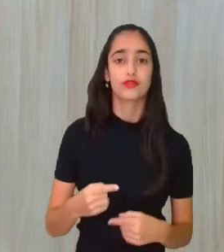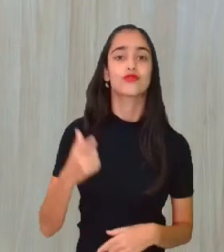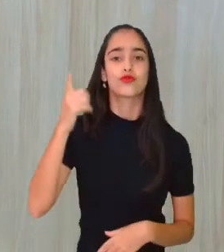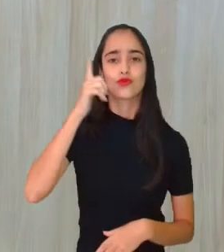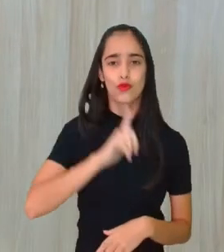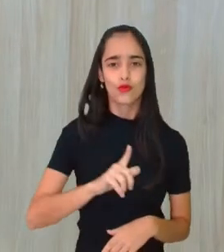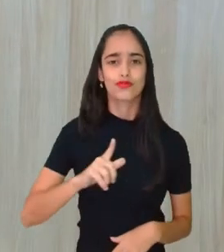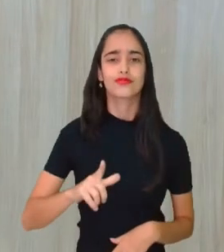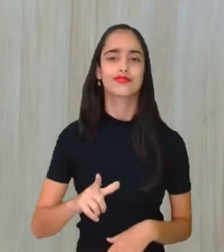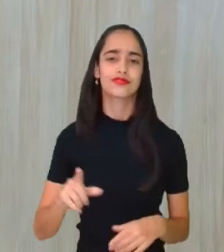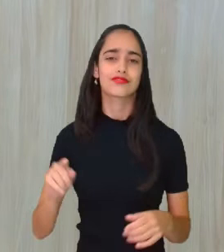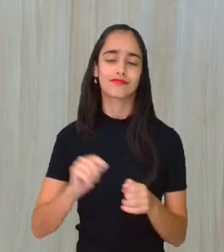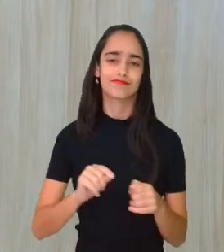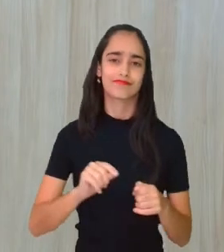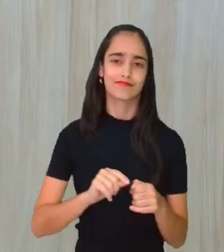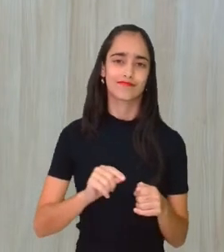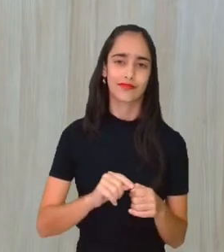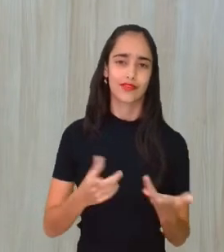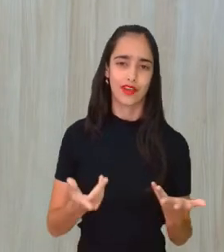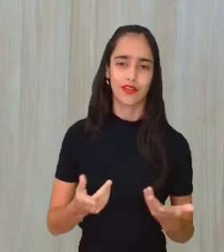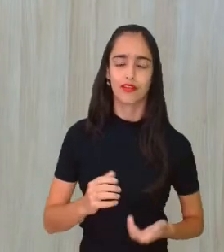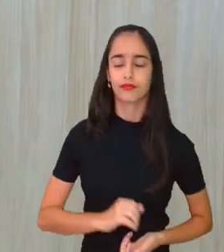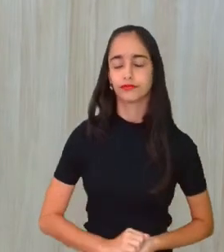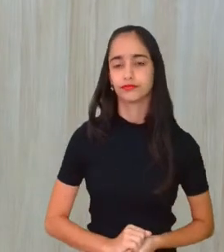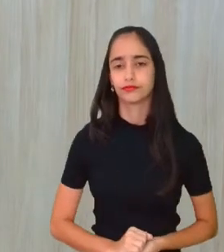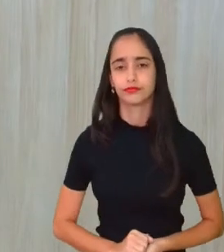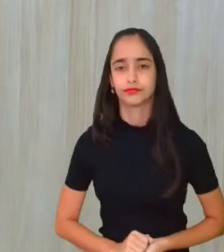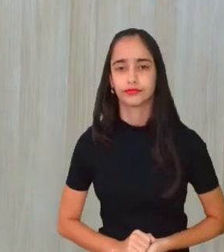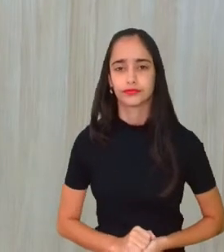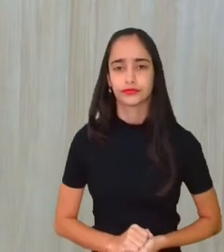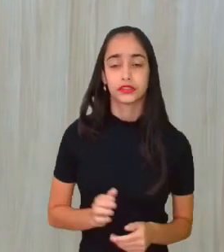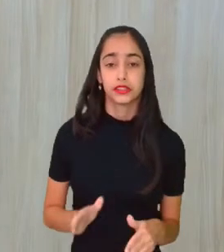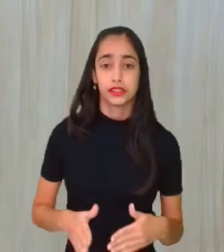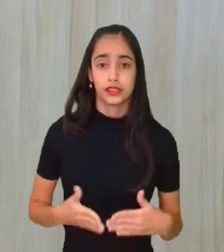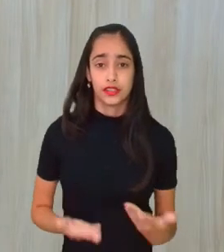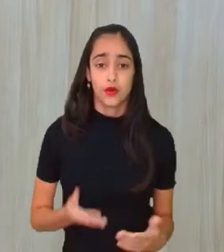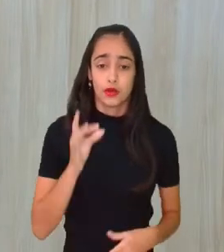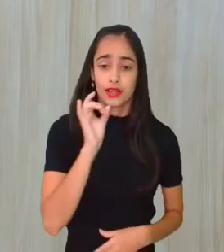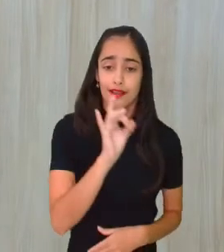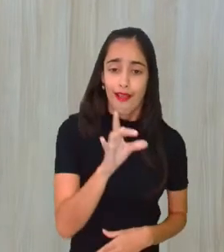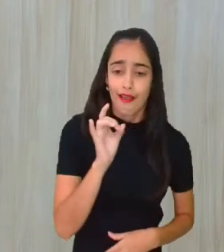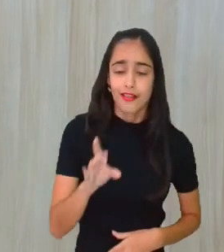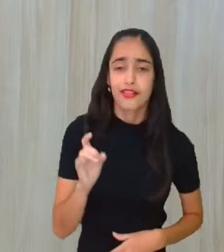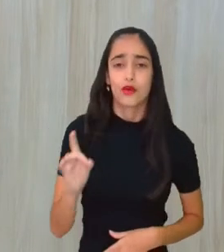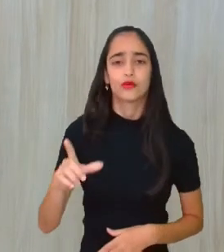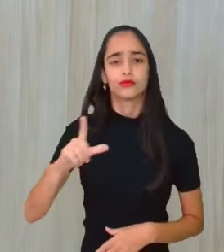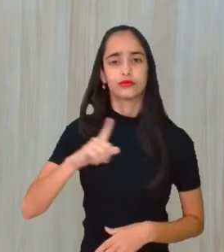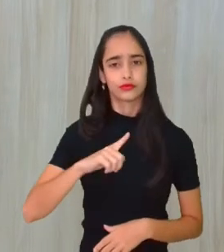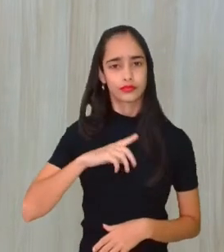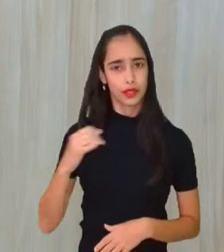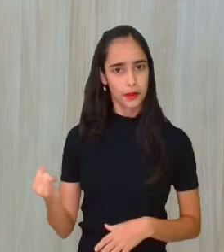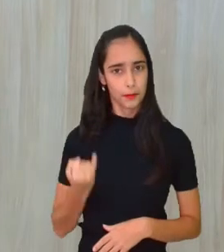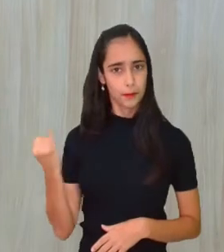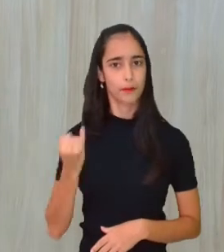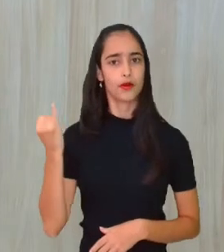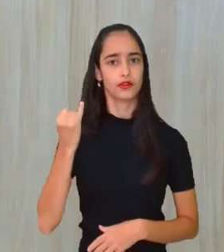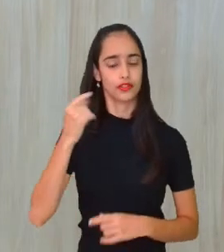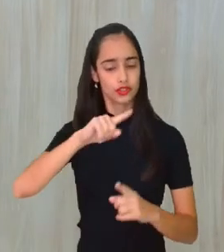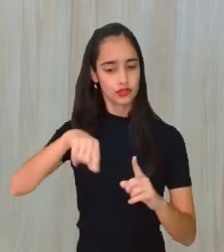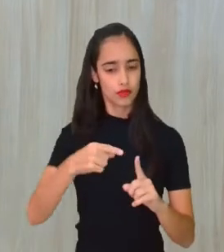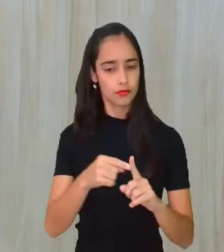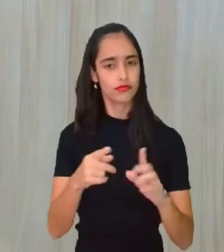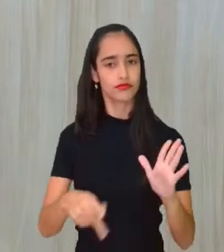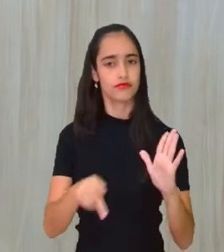5 objetos utilizados nos circuitos elétricos, eles têm a sua importância e a sua função para